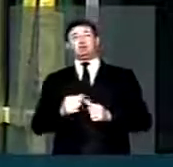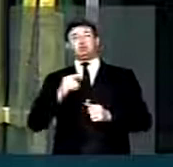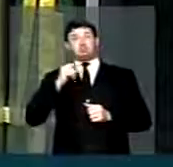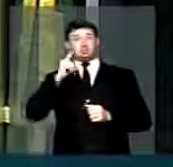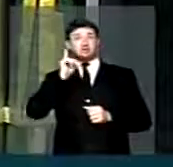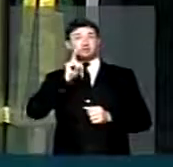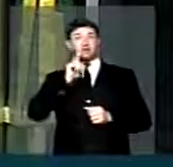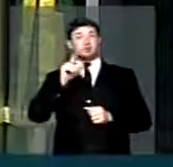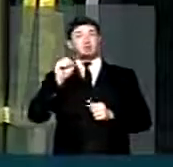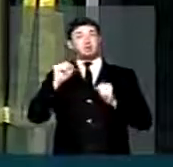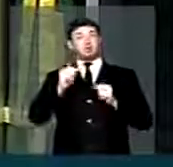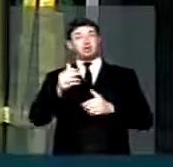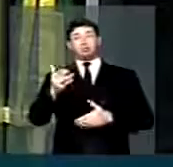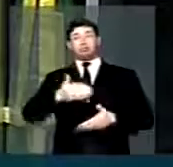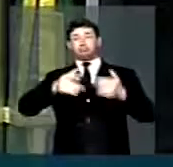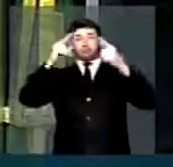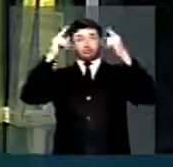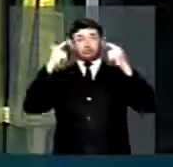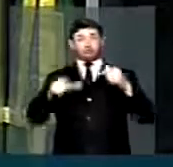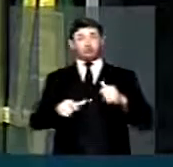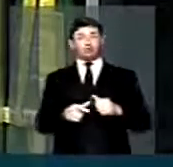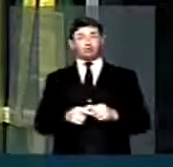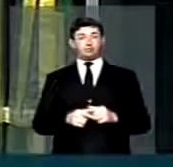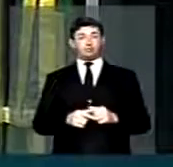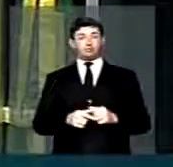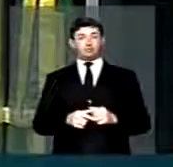voltar a crescer.